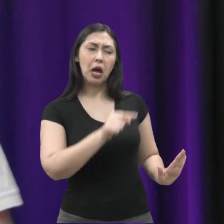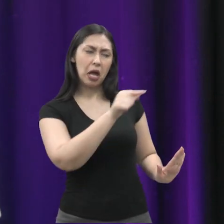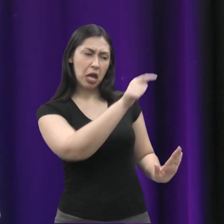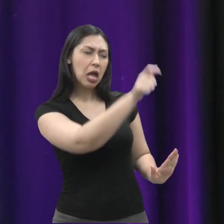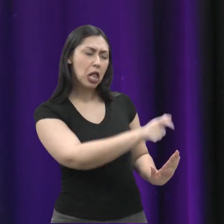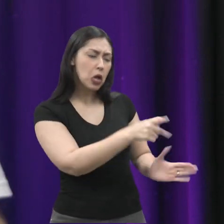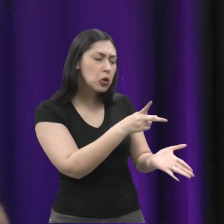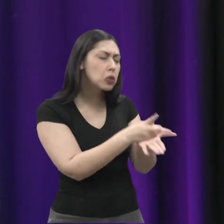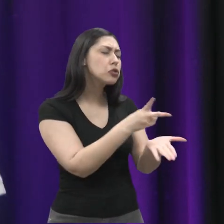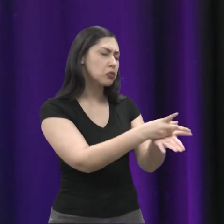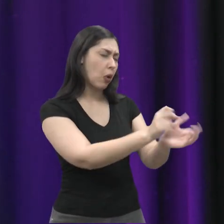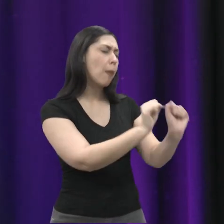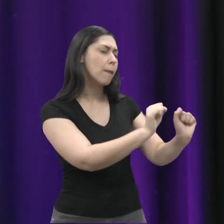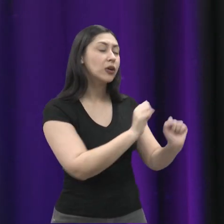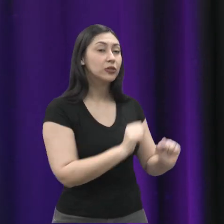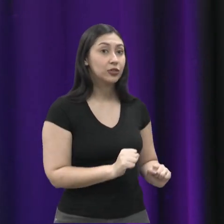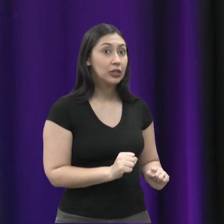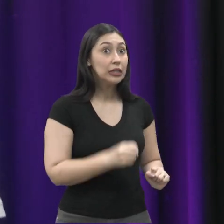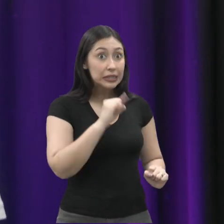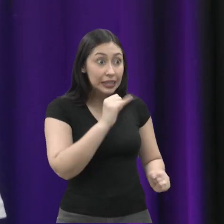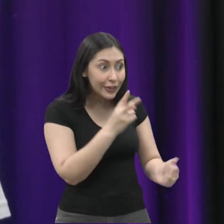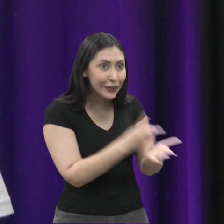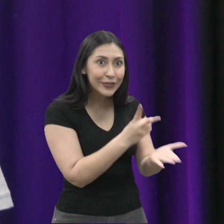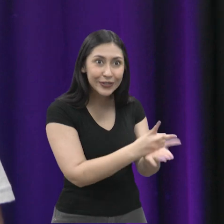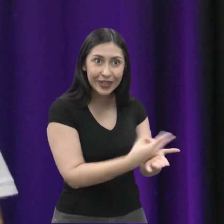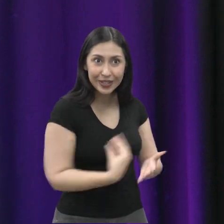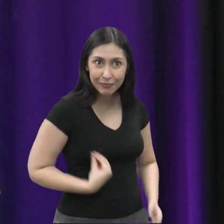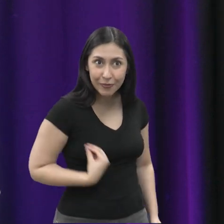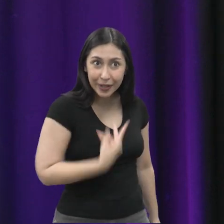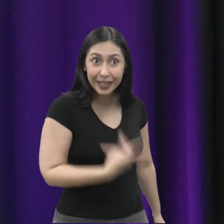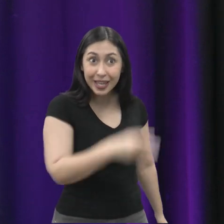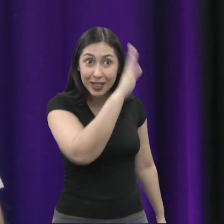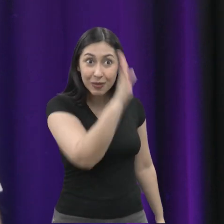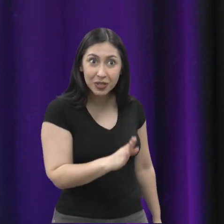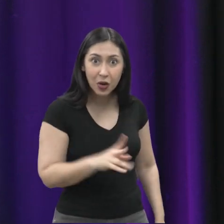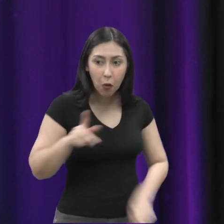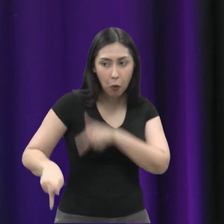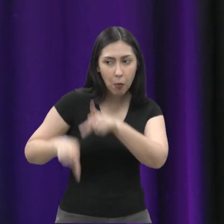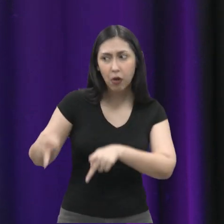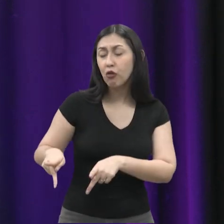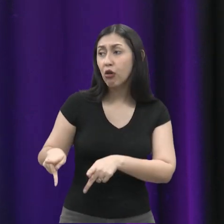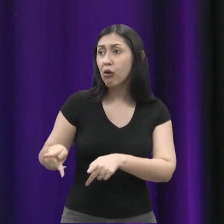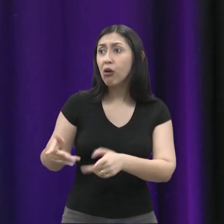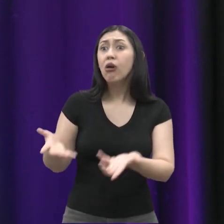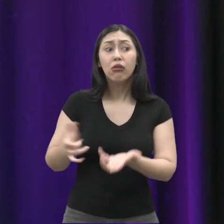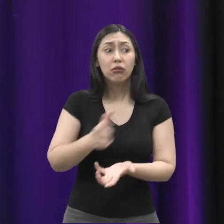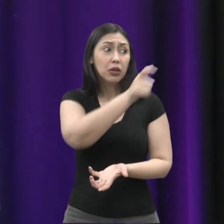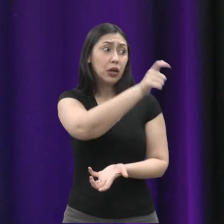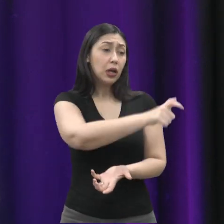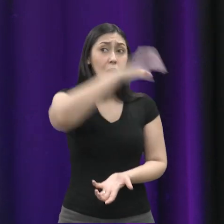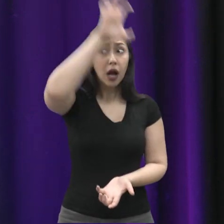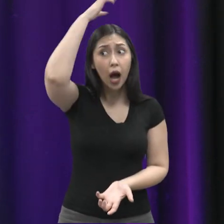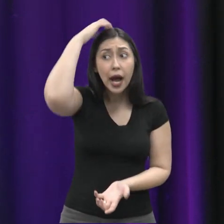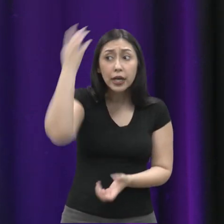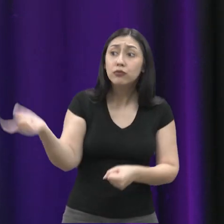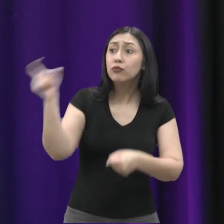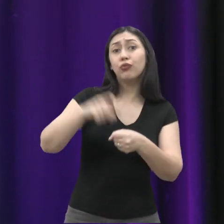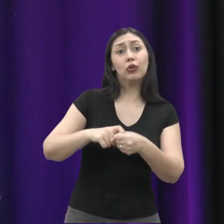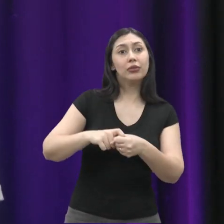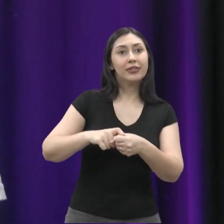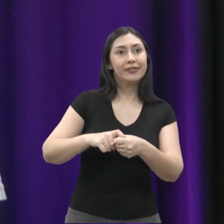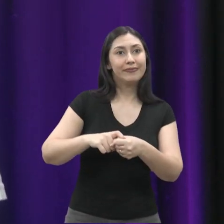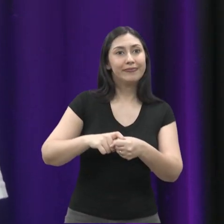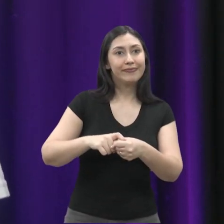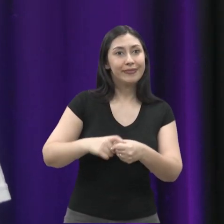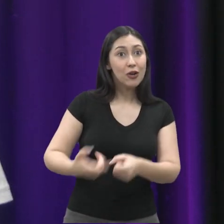patrimônio nacional, provavelmente o povo aceitaria pelas reações demonstradas. Mas provavelmente, como falamos, né?